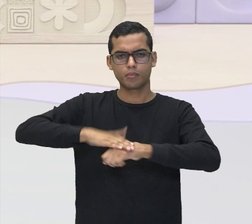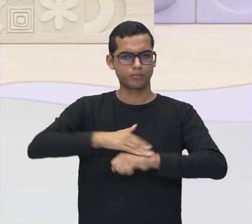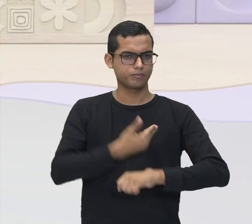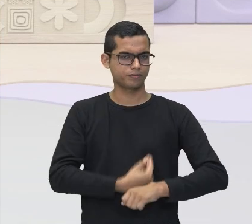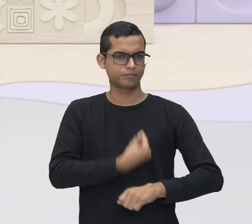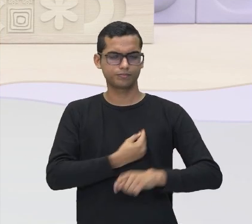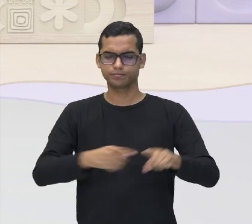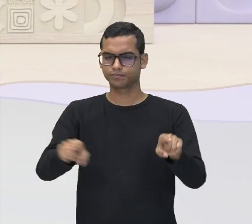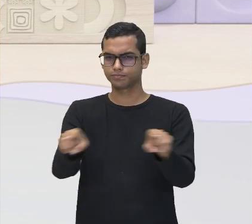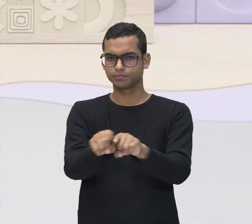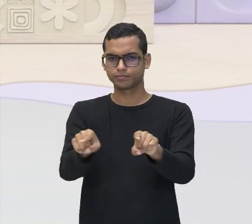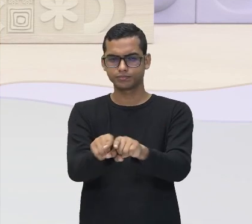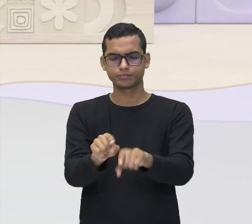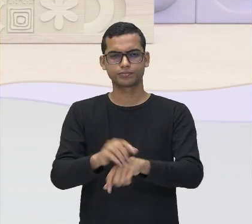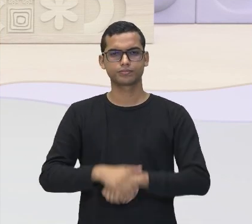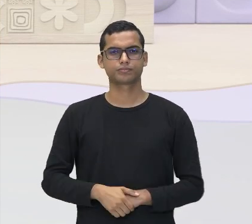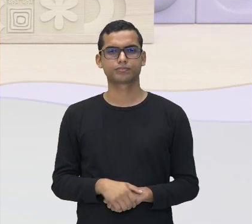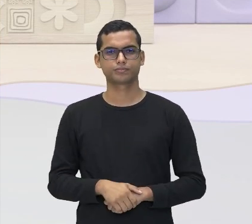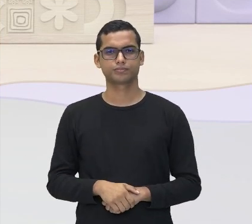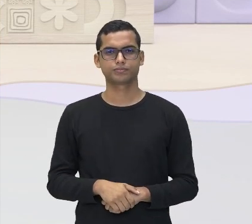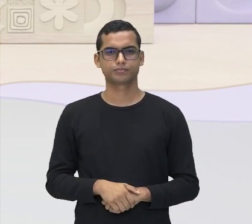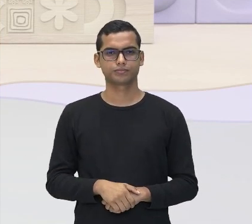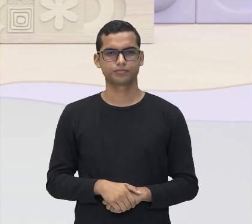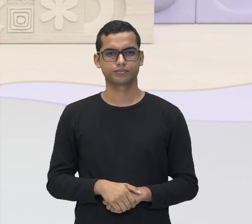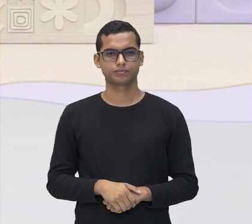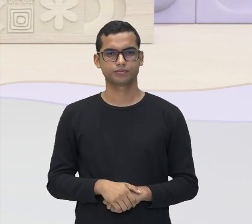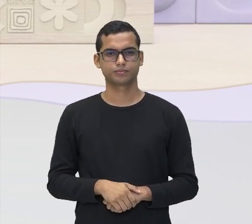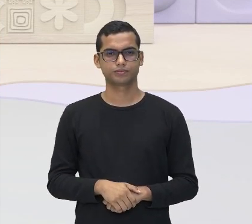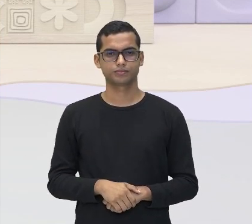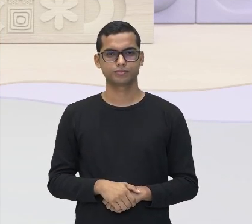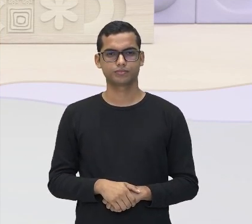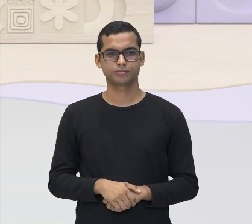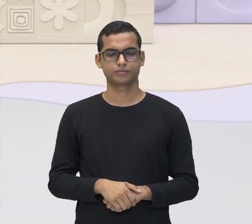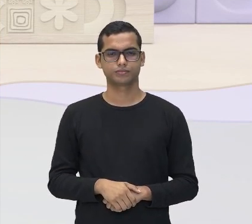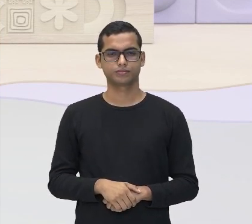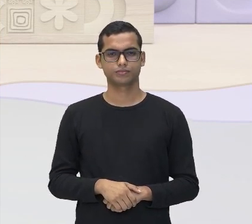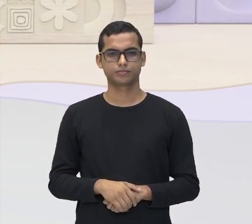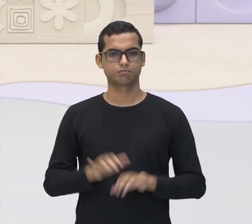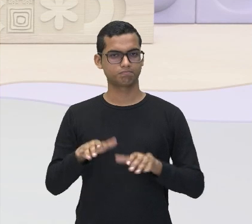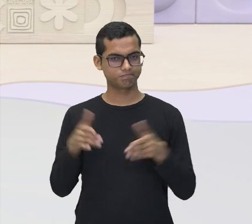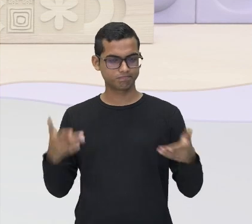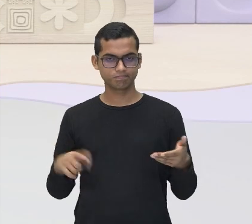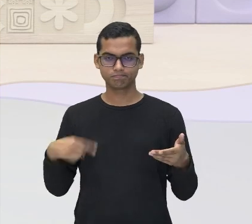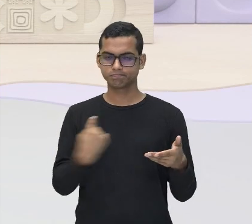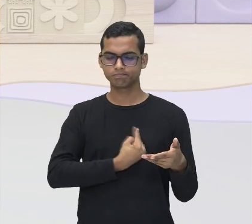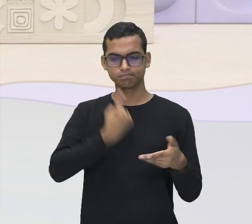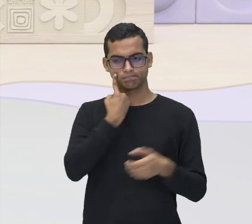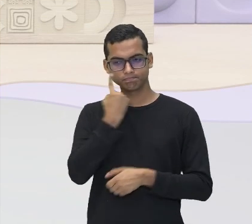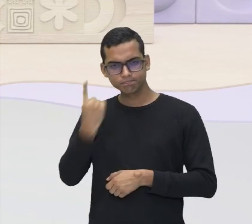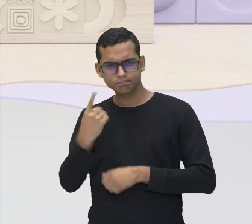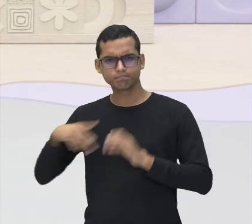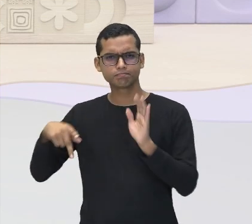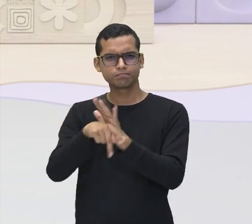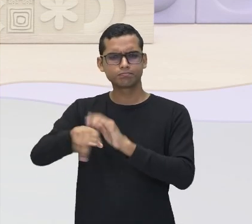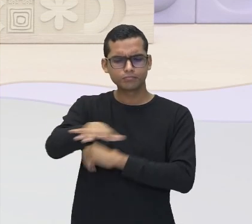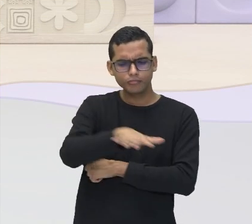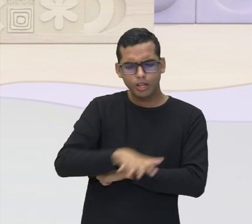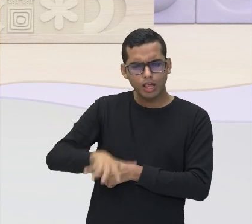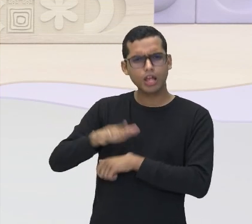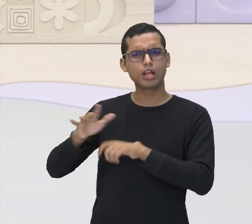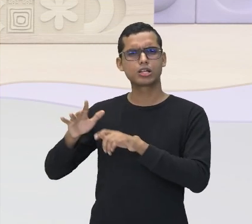Nesse sentido, gente, é que nós olhamos para as tradições religiosas como